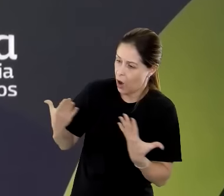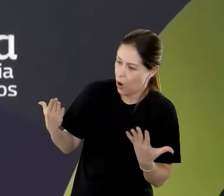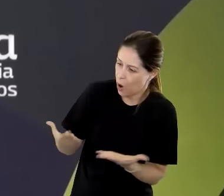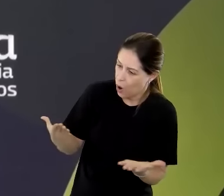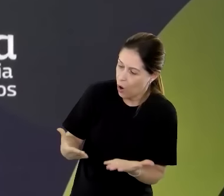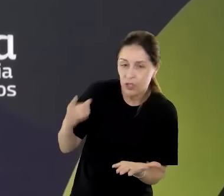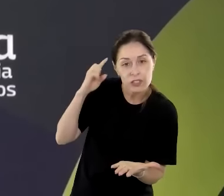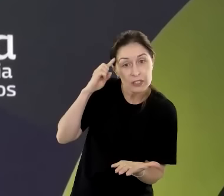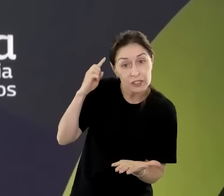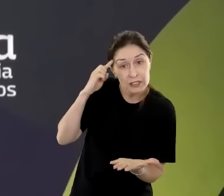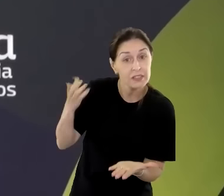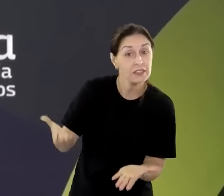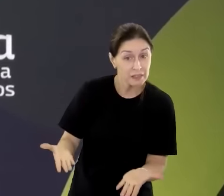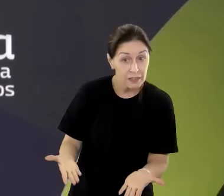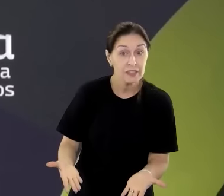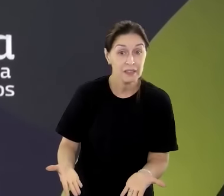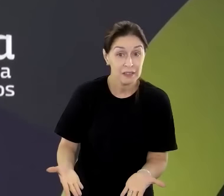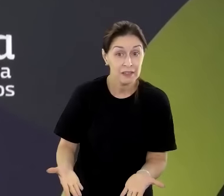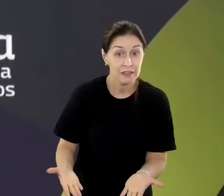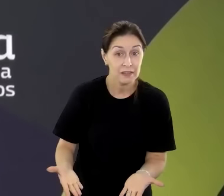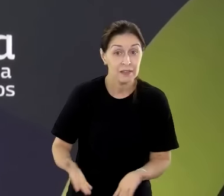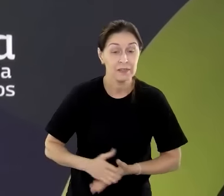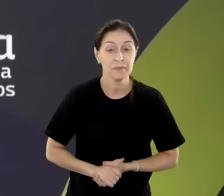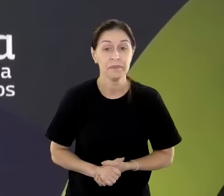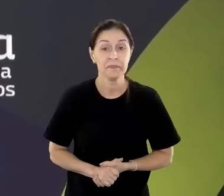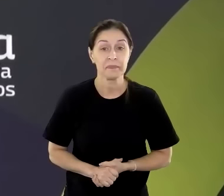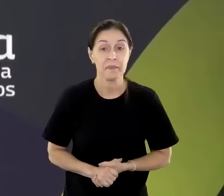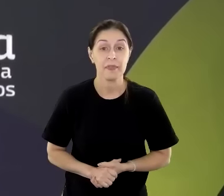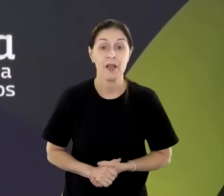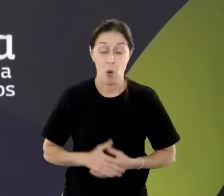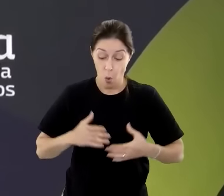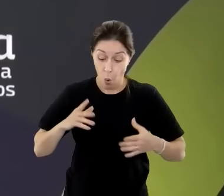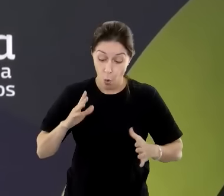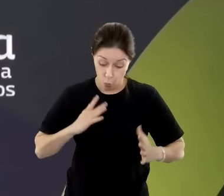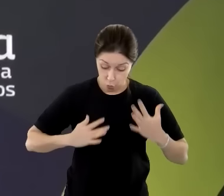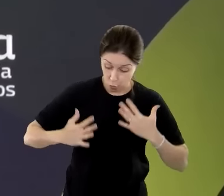Então, cuidar do seu corpo não é sinônimo de ansiedade, isso é legítimo.